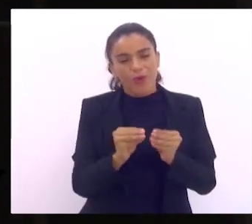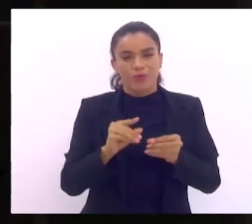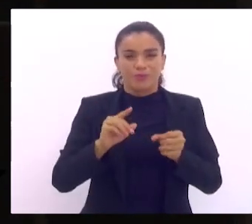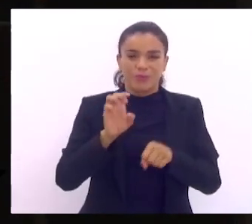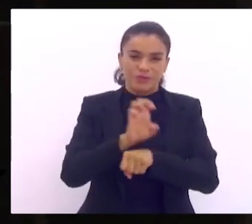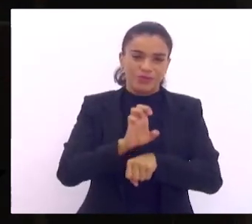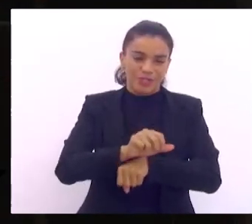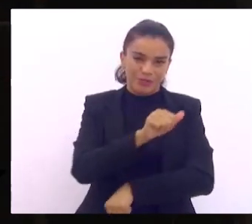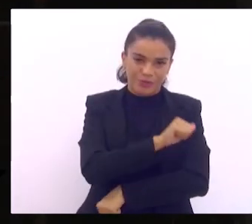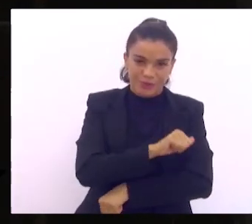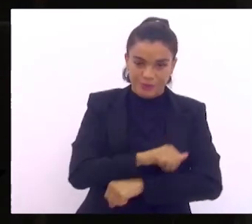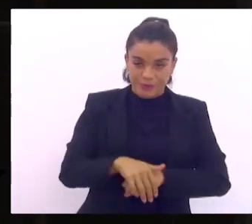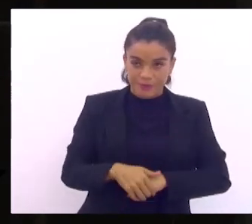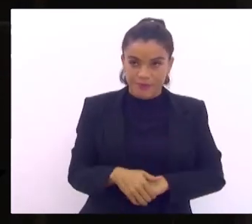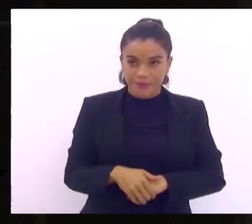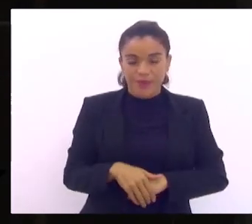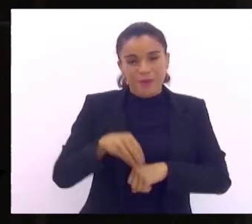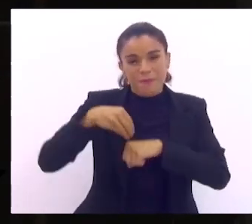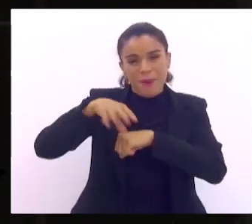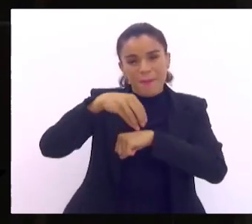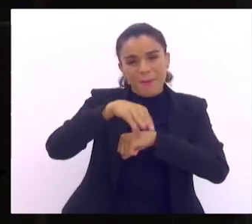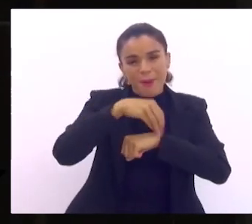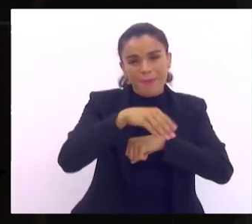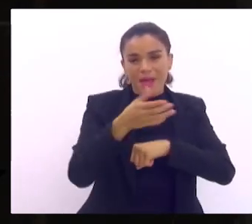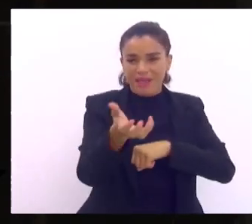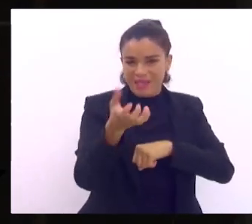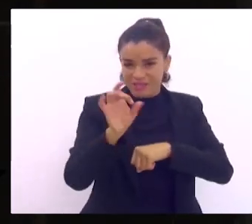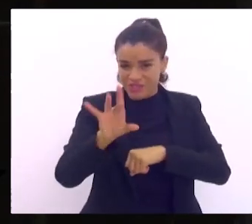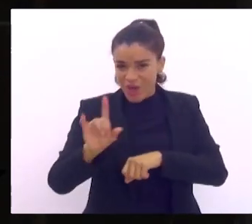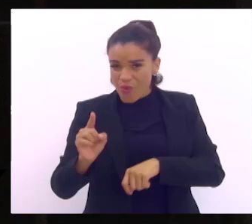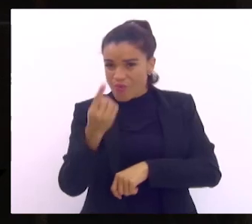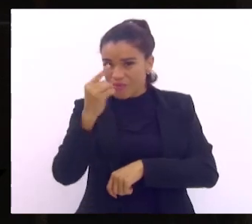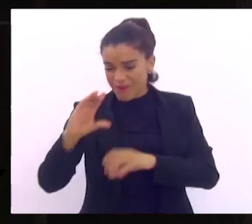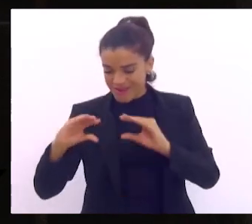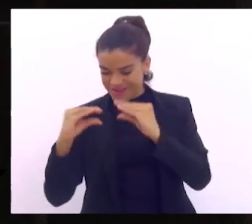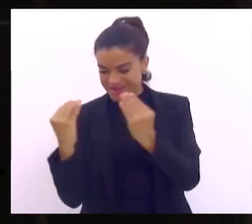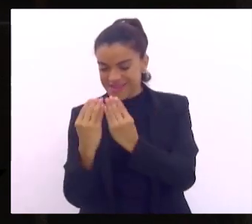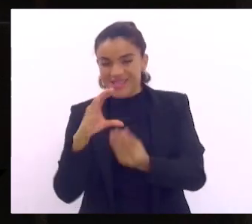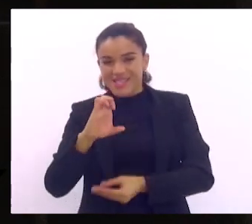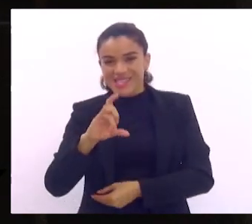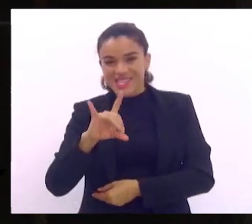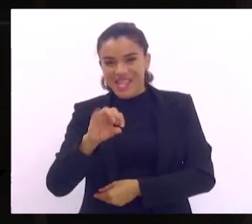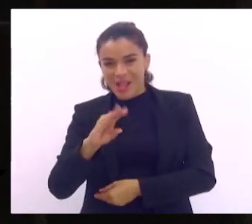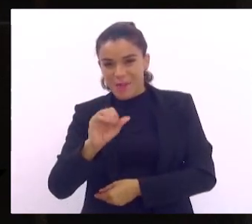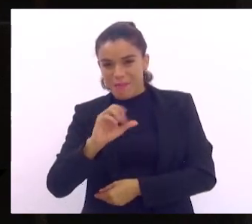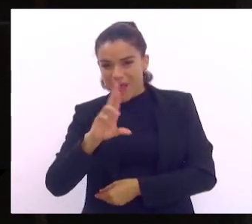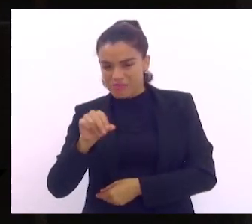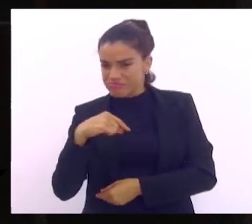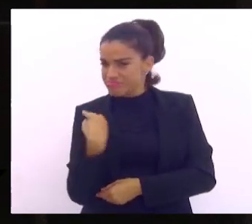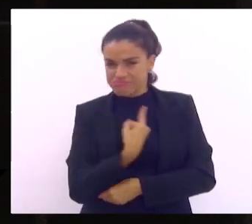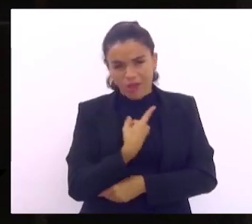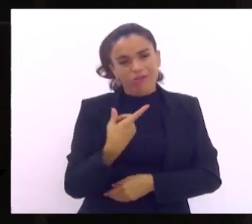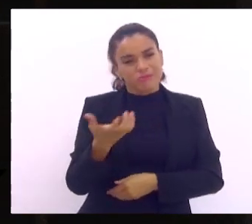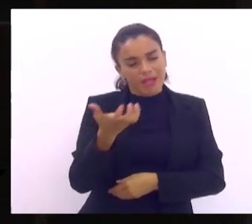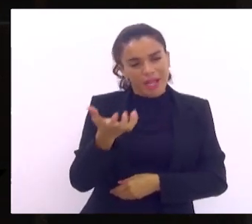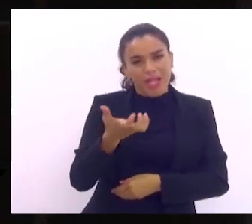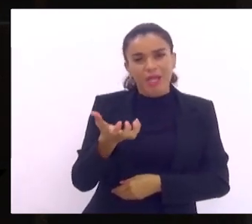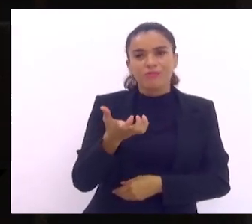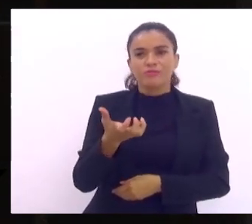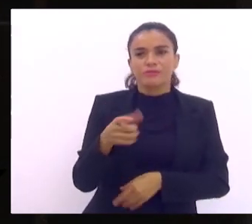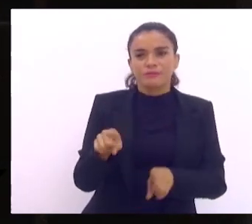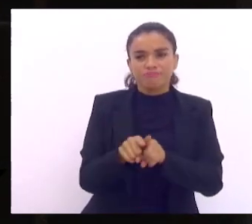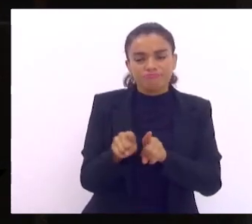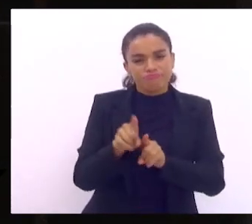do Rio de Janeiro. E quero dizer para vocês que a gente não quer só o Célio de Barros de volta. Nós estamos preparados, presidente,